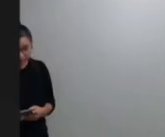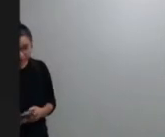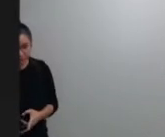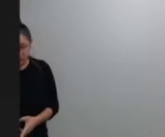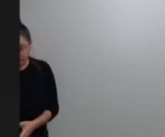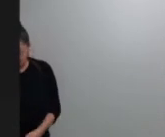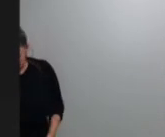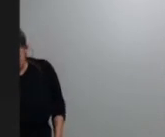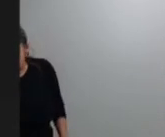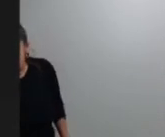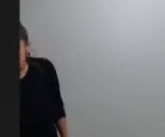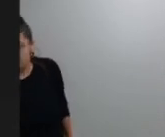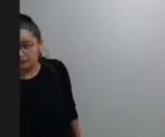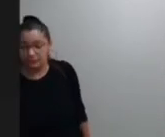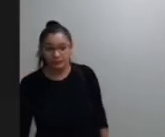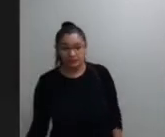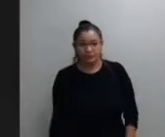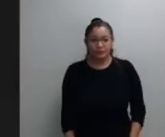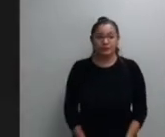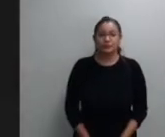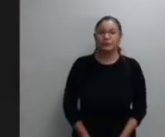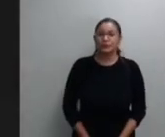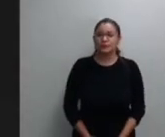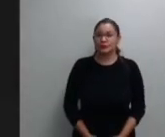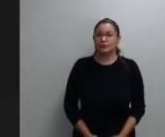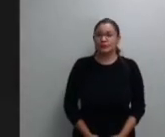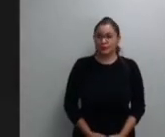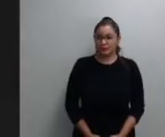André, por favor, o toque de cinco segundos.